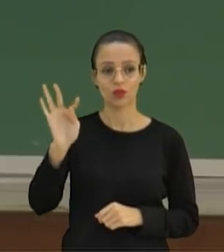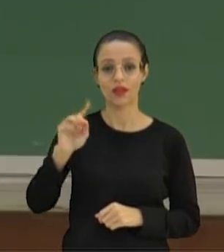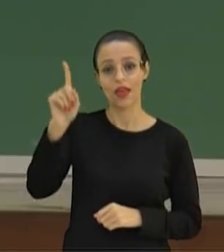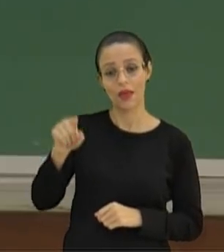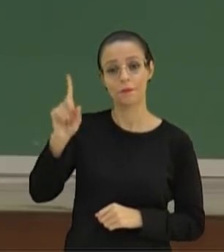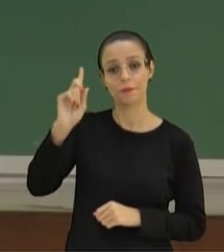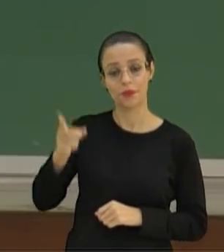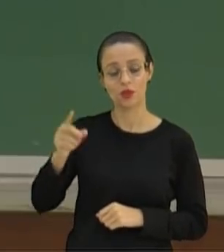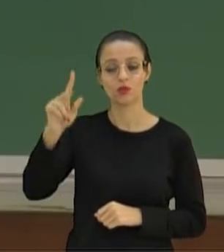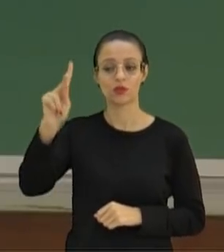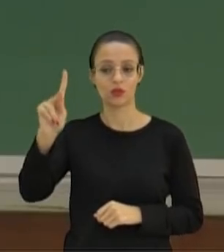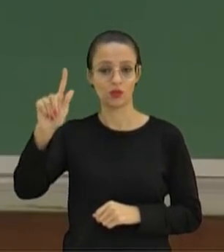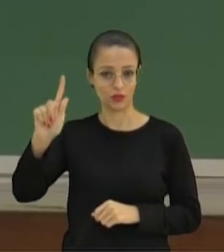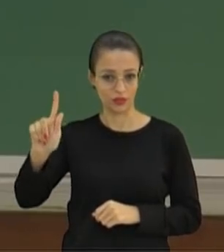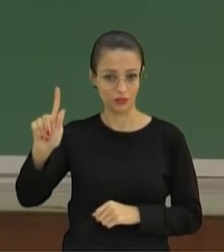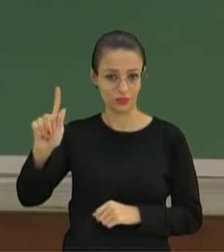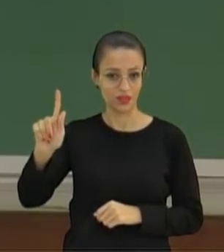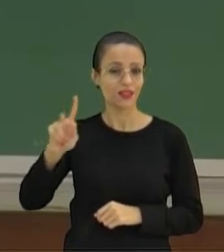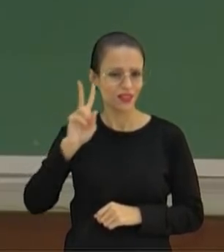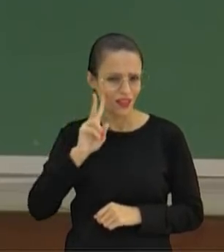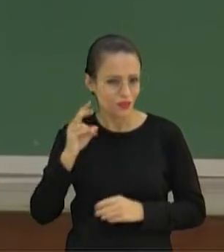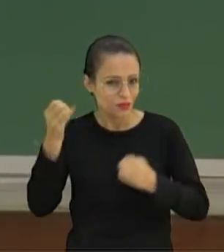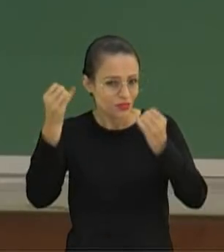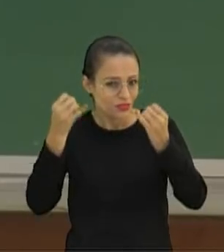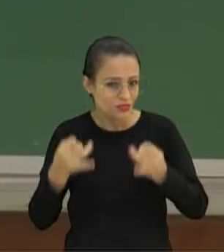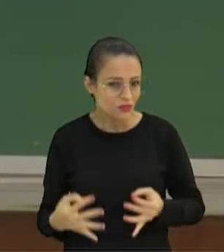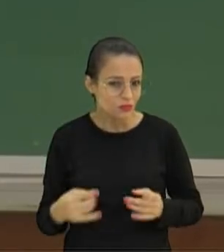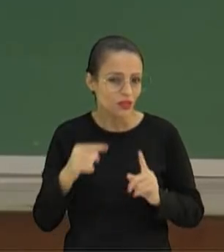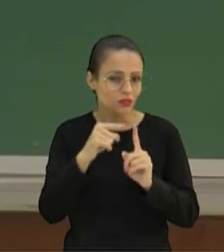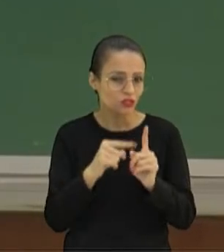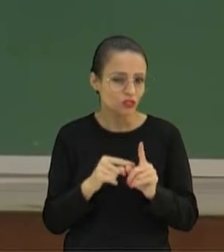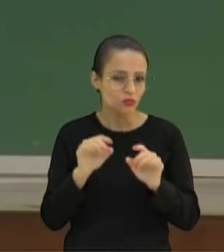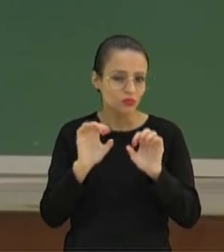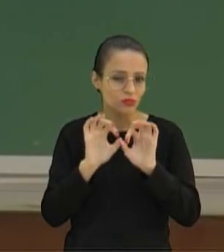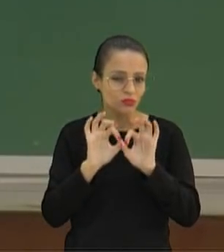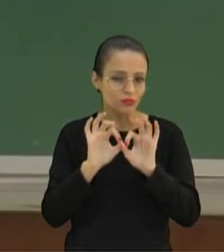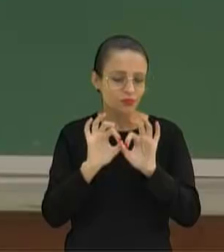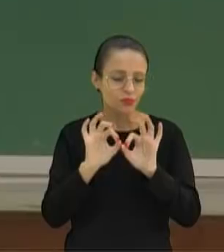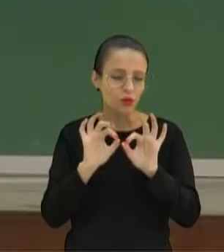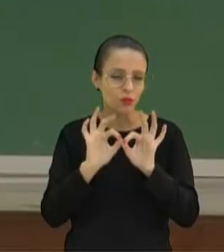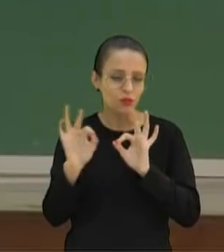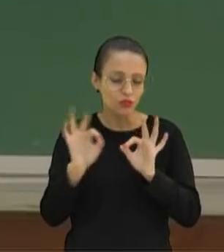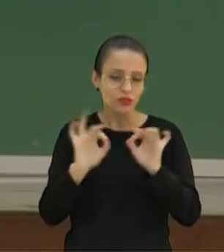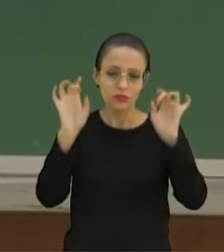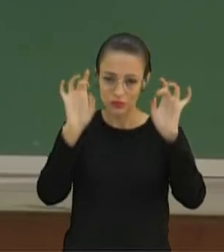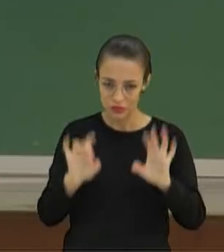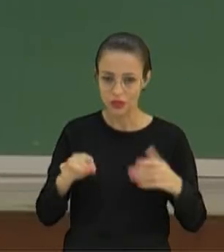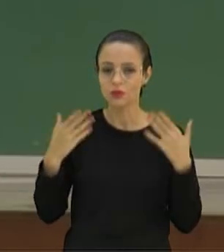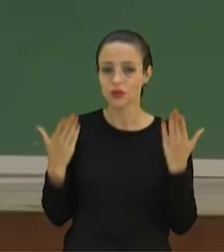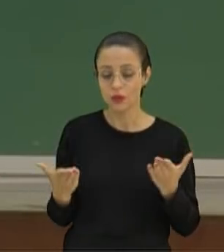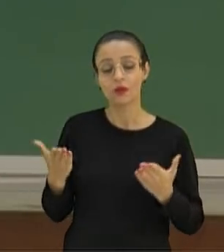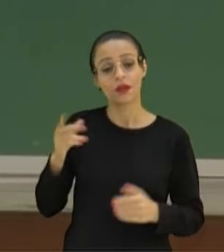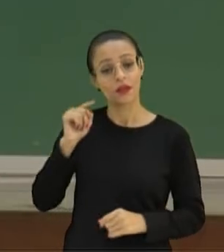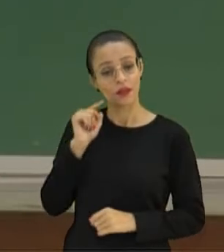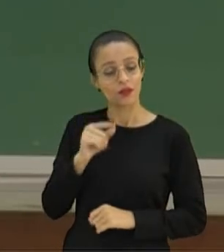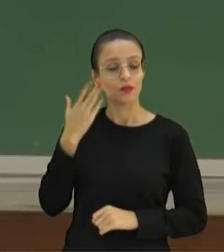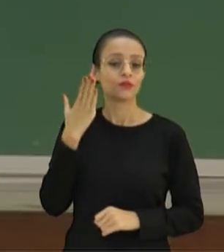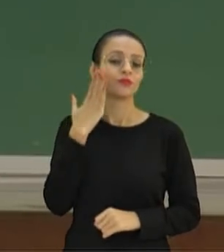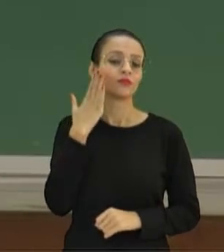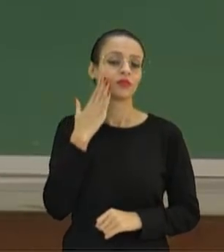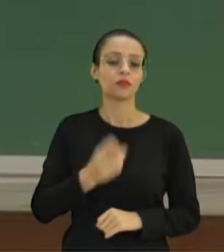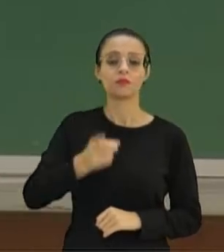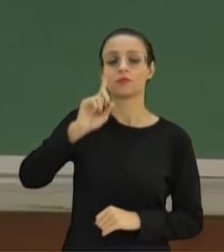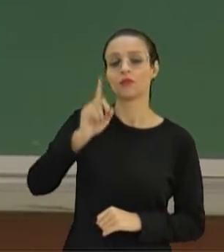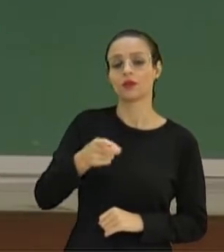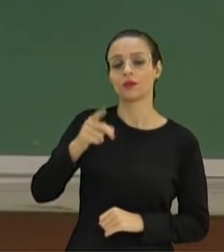é igual a 1000 quilogramas. Lembram daquelas unidades de medida especiais que a prof falou para vocês? Então, eu sei que